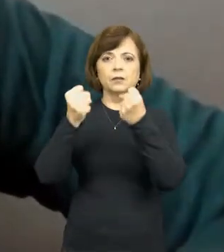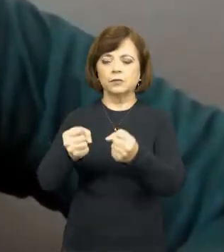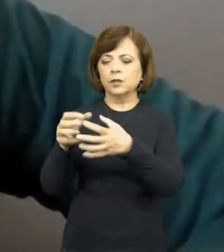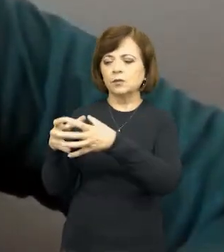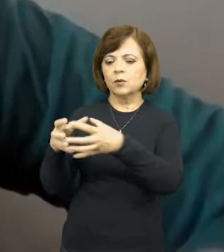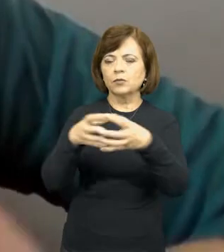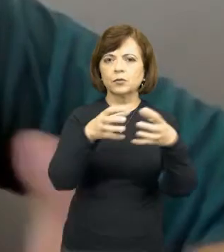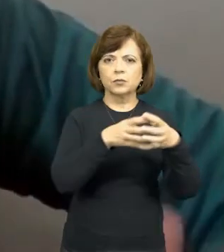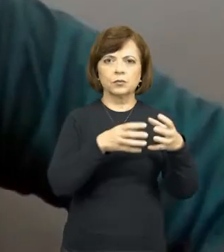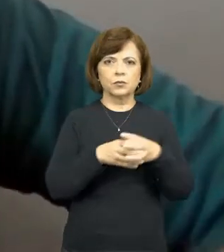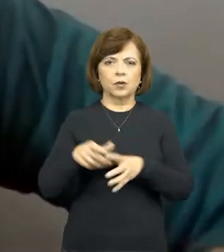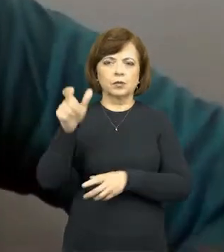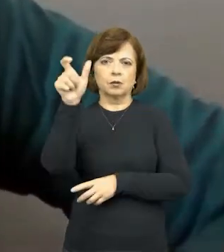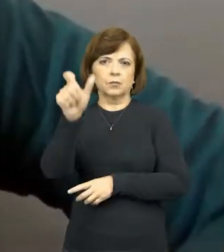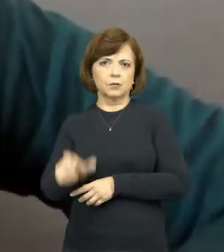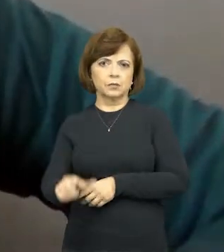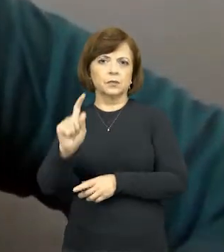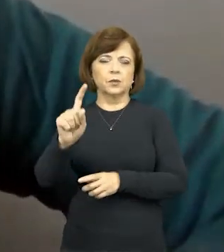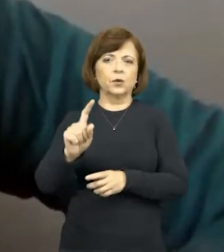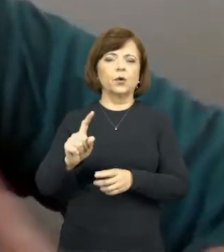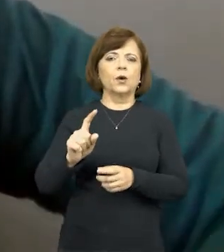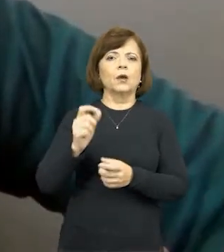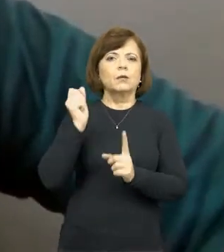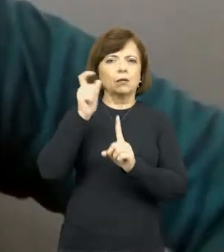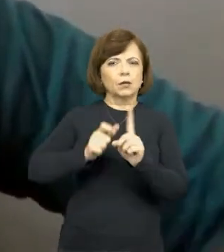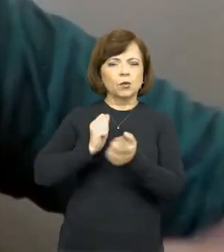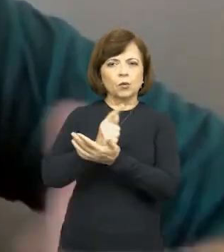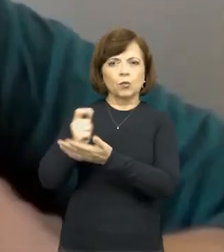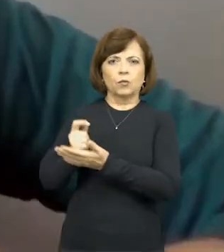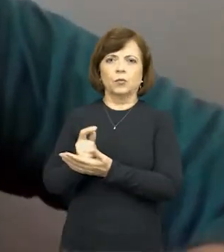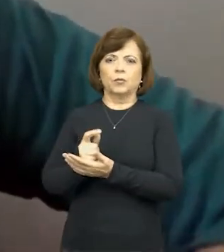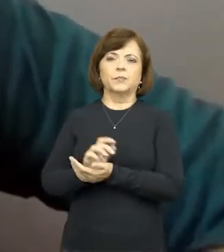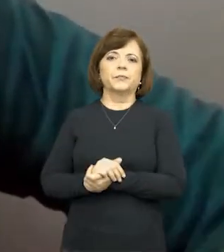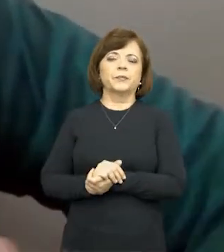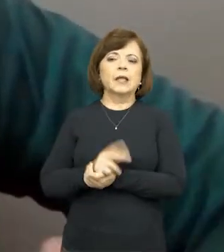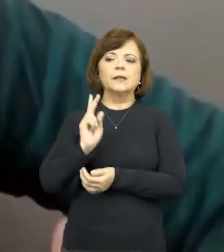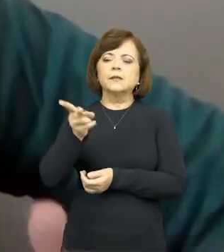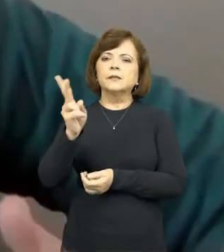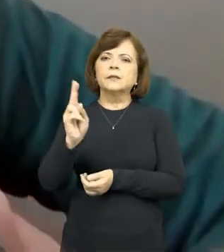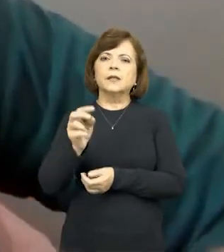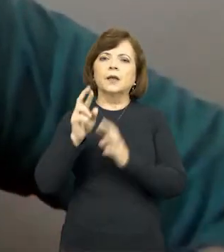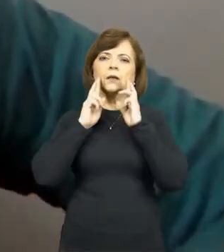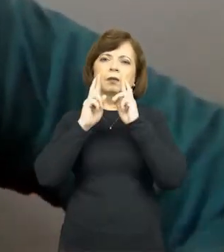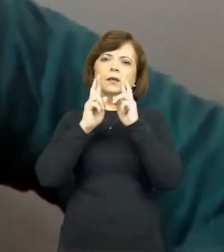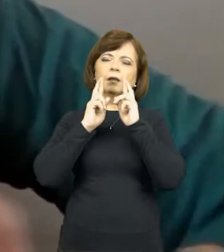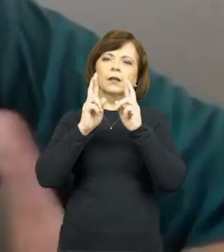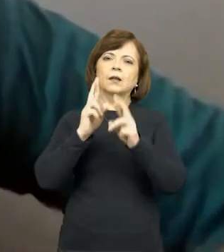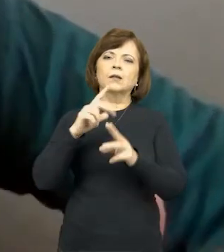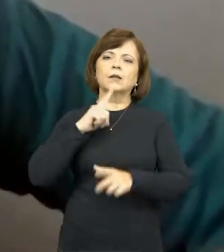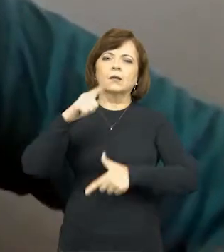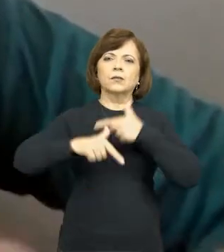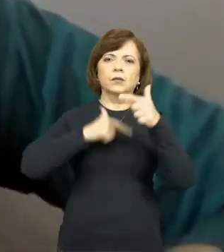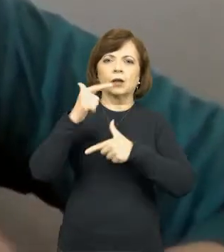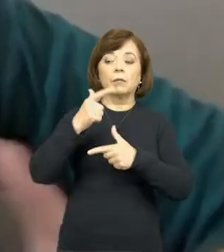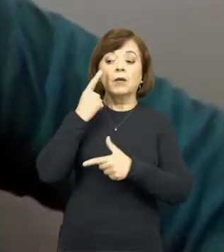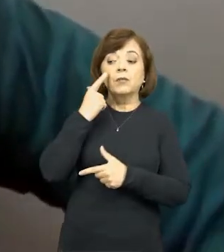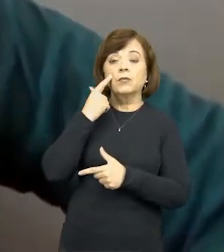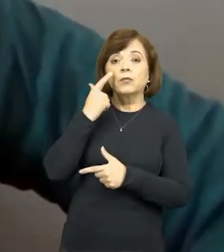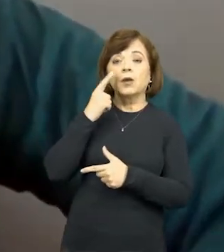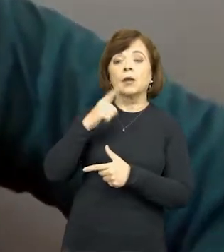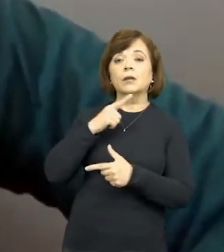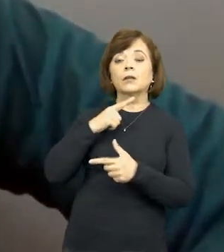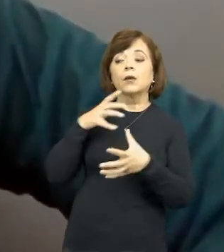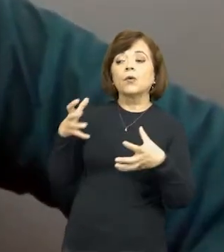de consumidores, nunca um único consumidor em específico. Então, toda vez que a gente recebe uma reclamação, existe um trabalho de